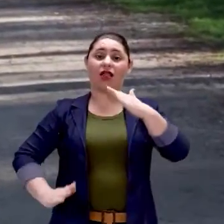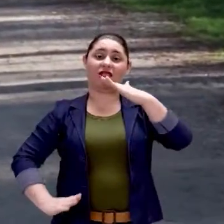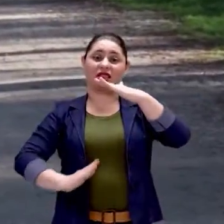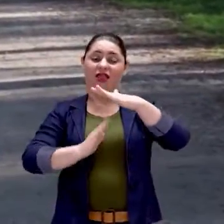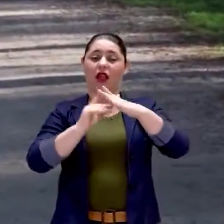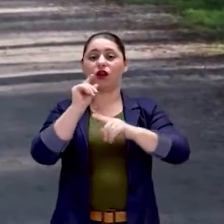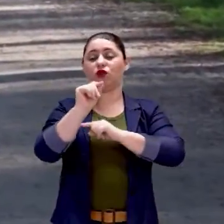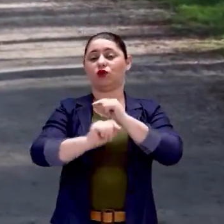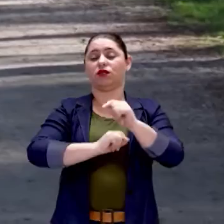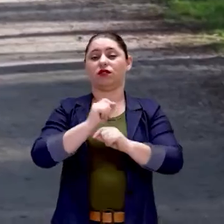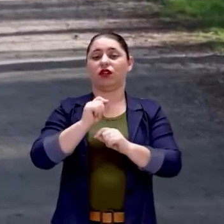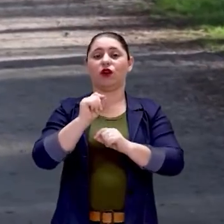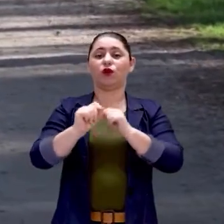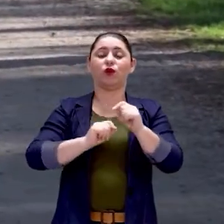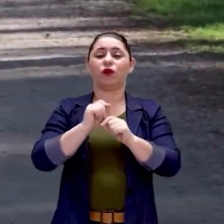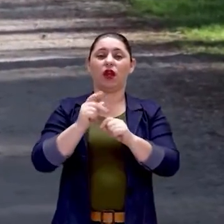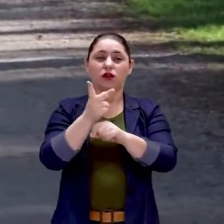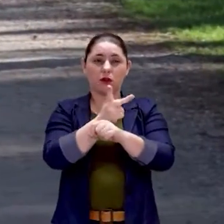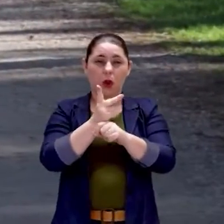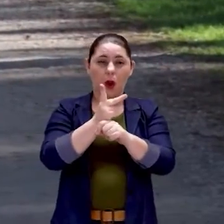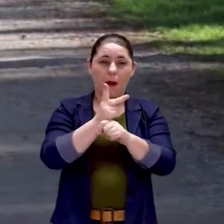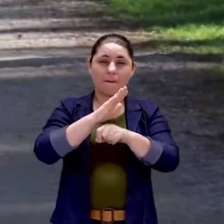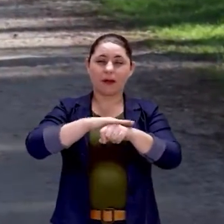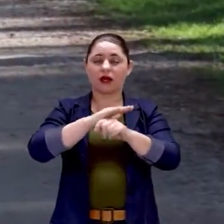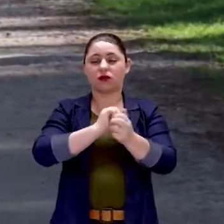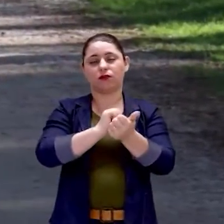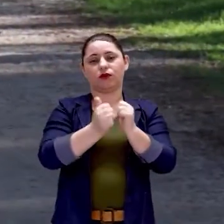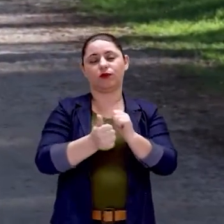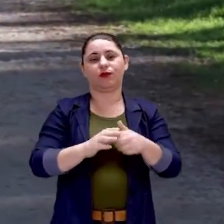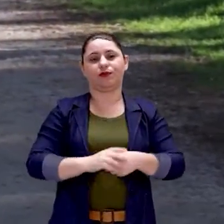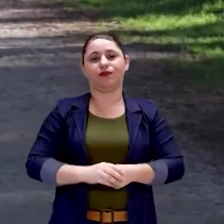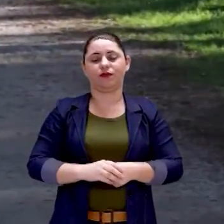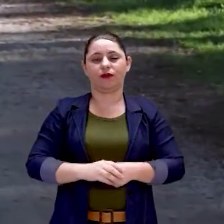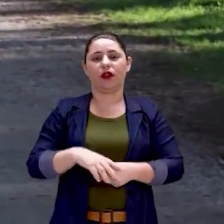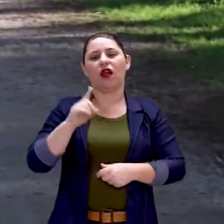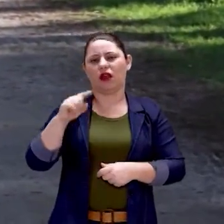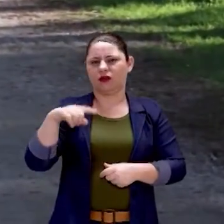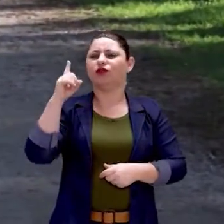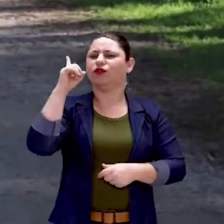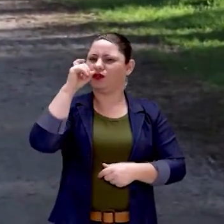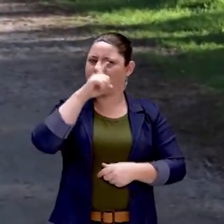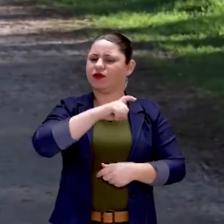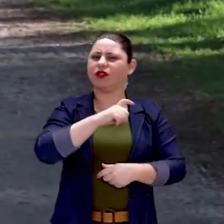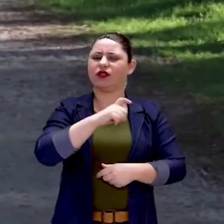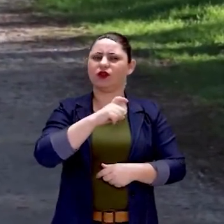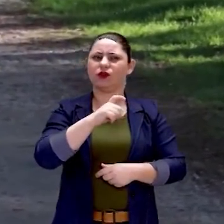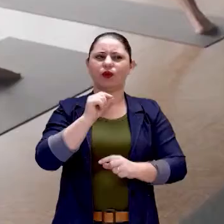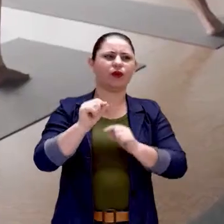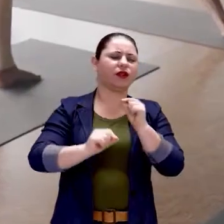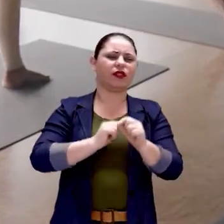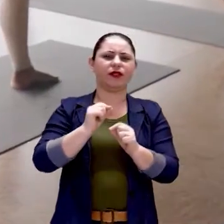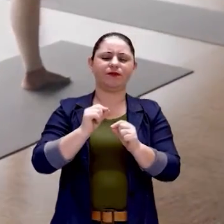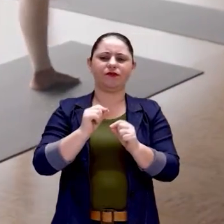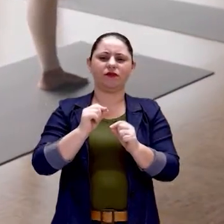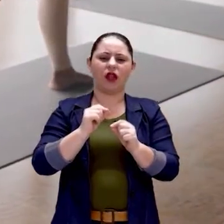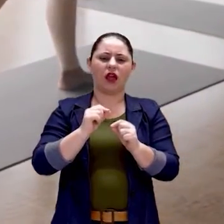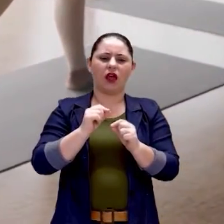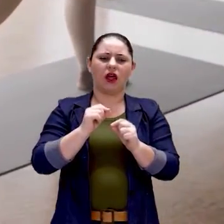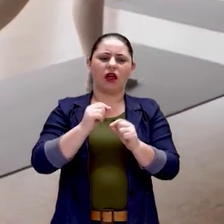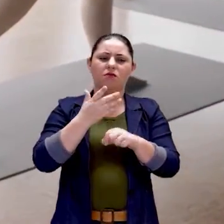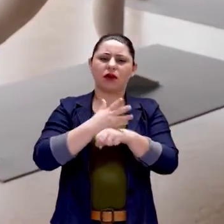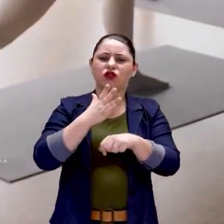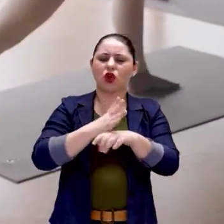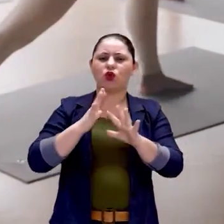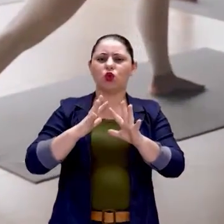até chegar, explorar o máximo desse esporte. Ou seja, é difícil a gente explorar o máximo de um